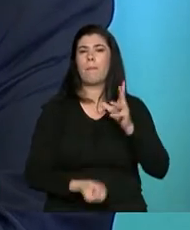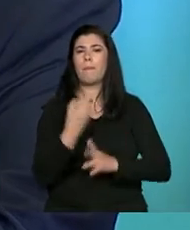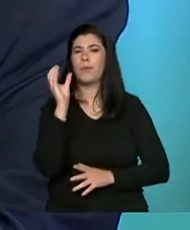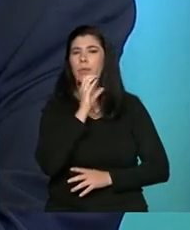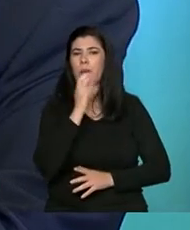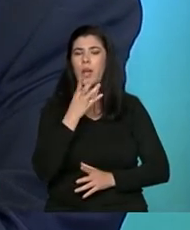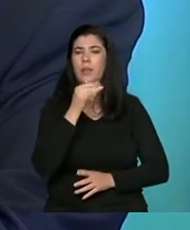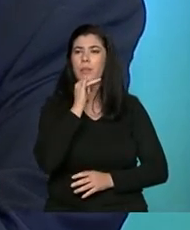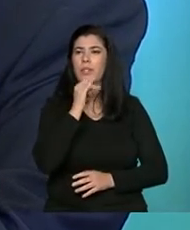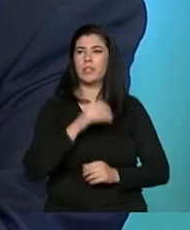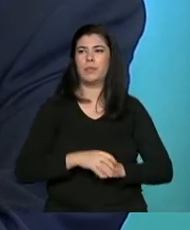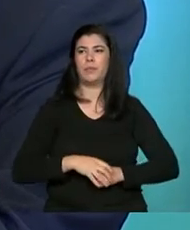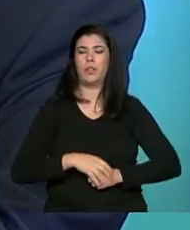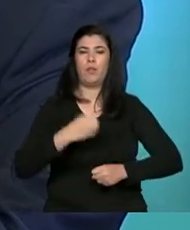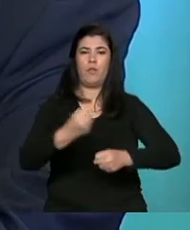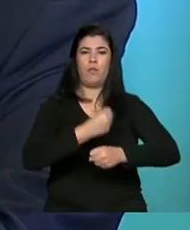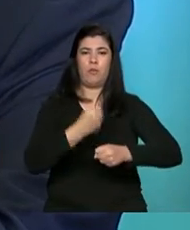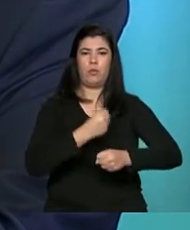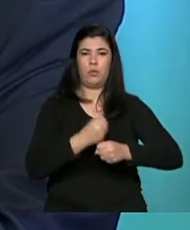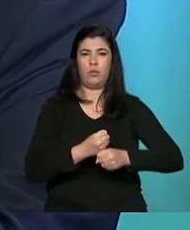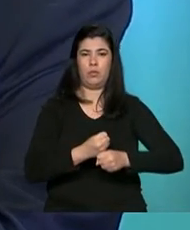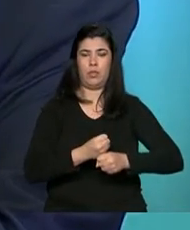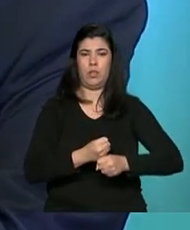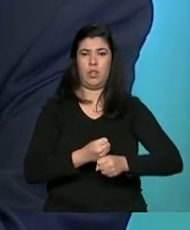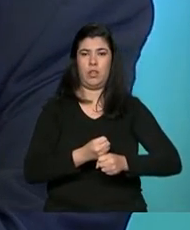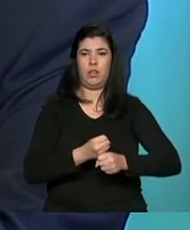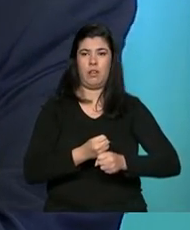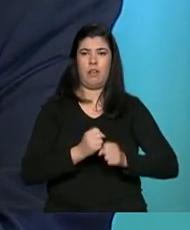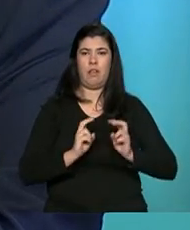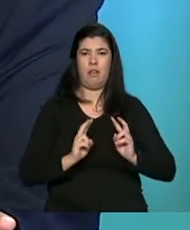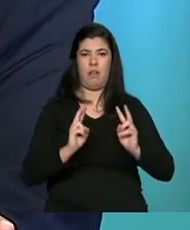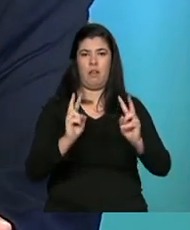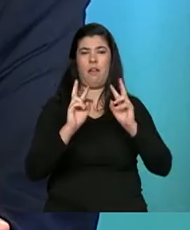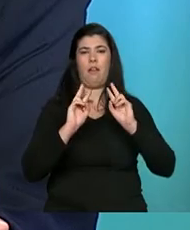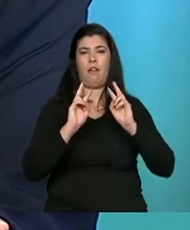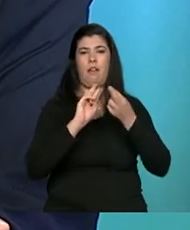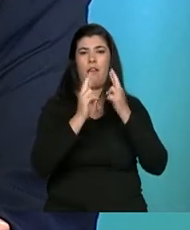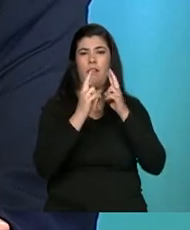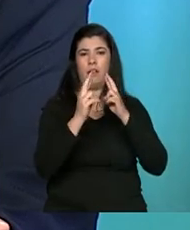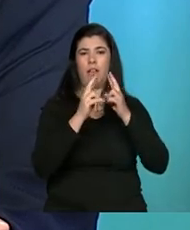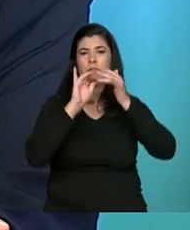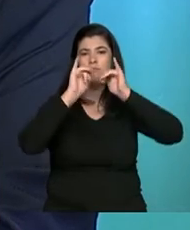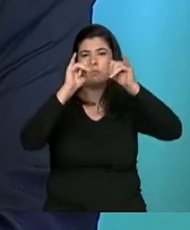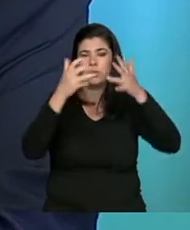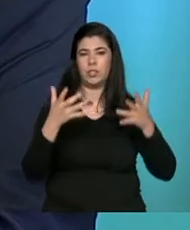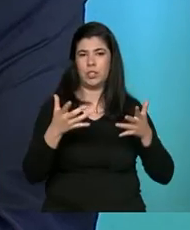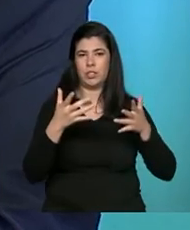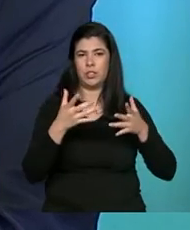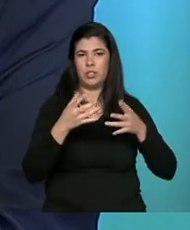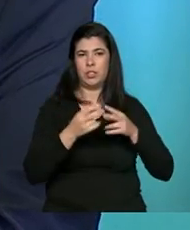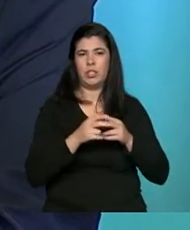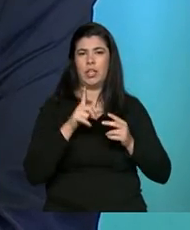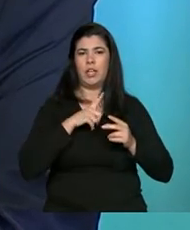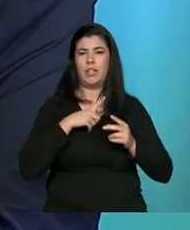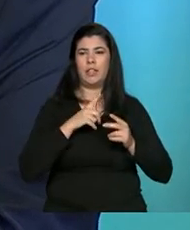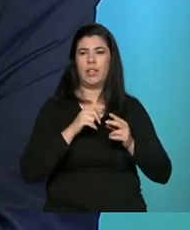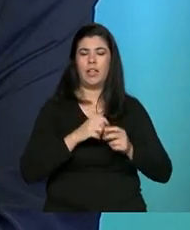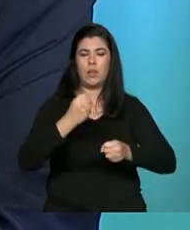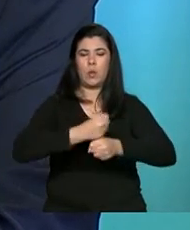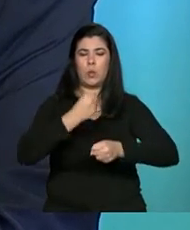que envolve três mil quilômetros de extensão nós estamos passando por vários estados